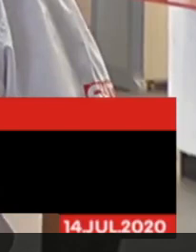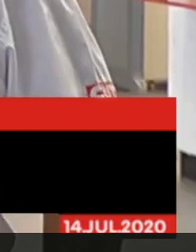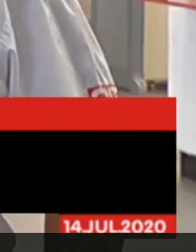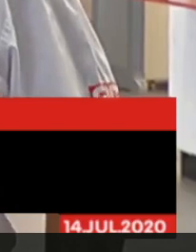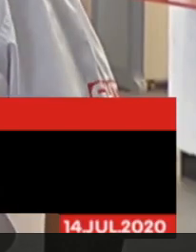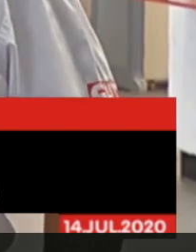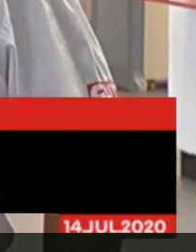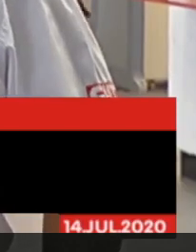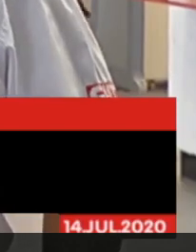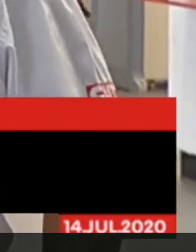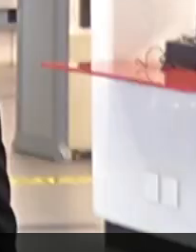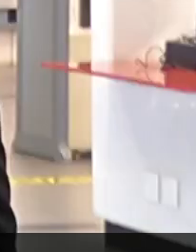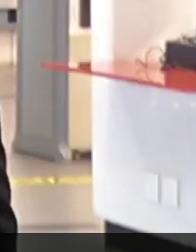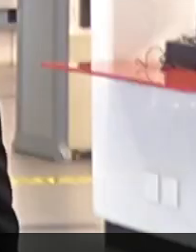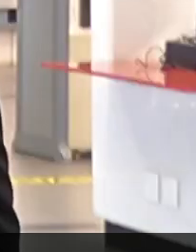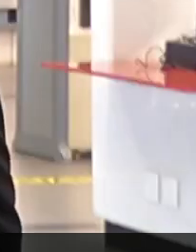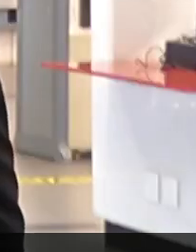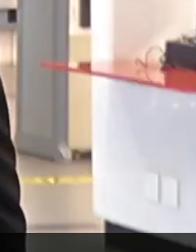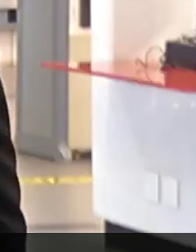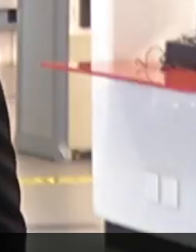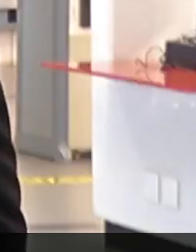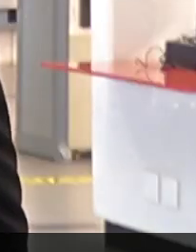processo e volte a...